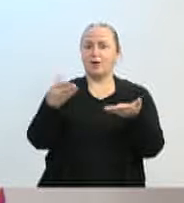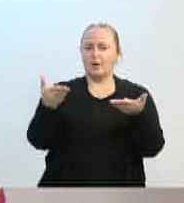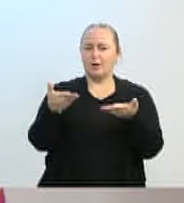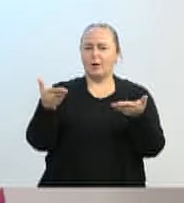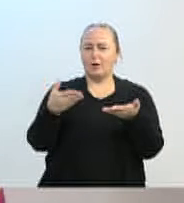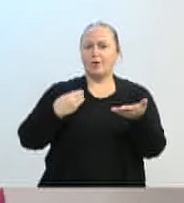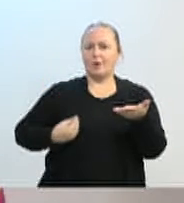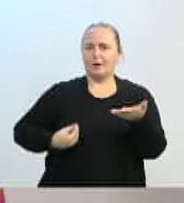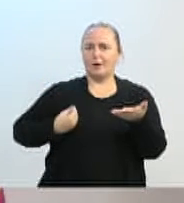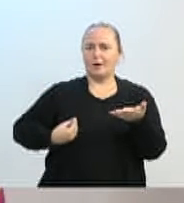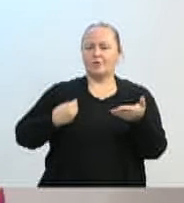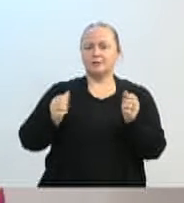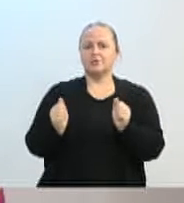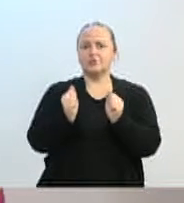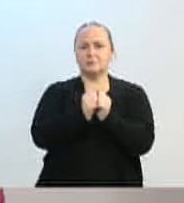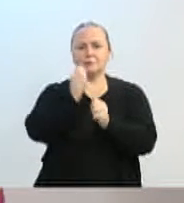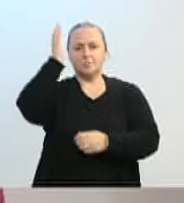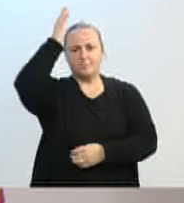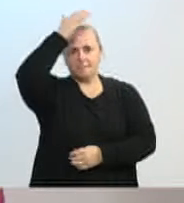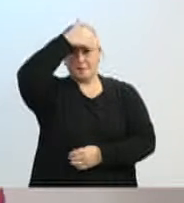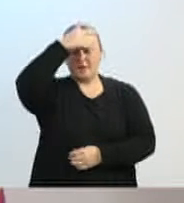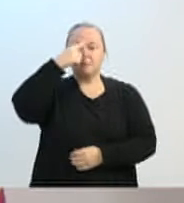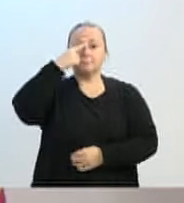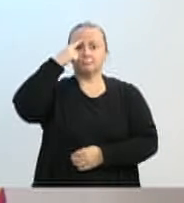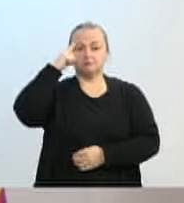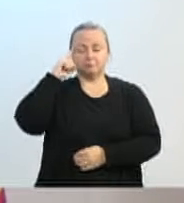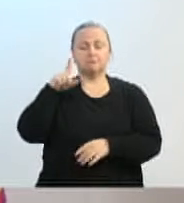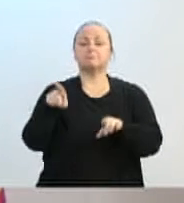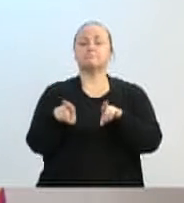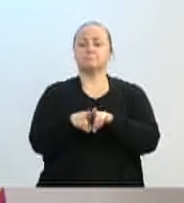Estivemos com o prefeito Mário, o vereador Ito também esteve lá.